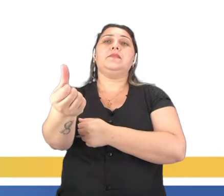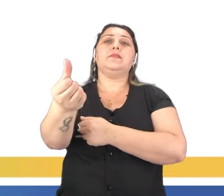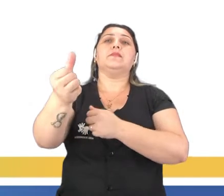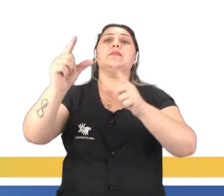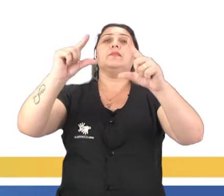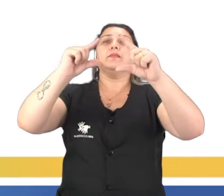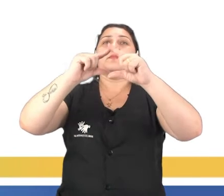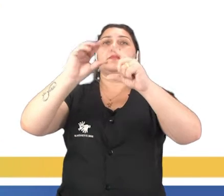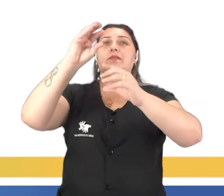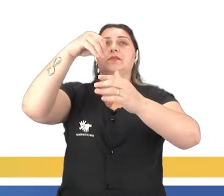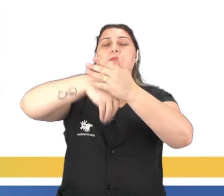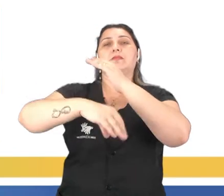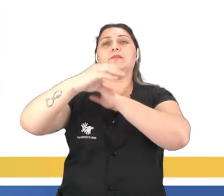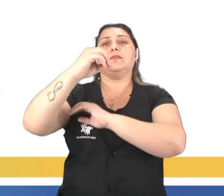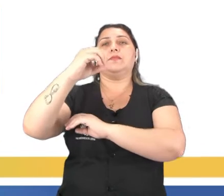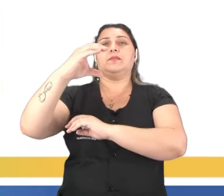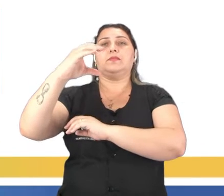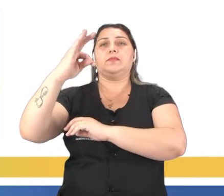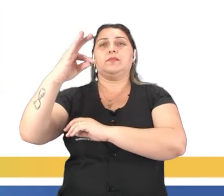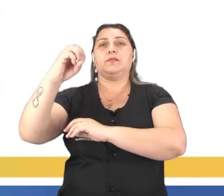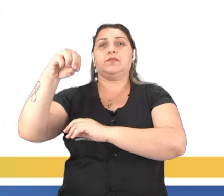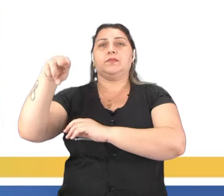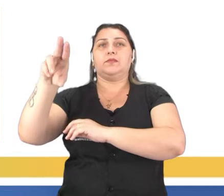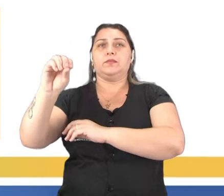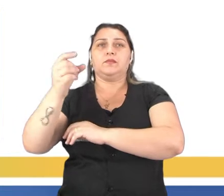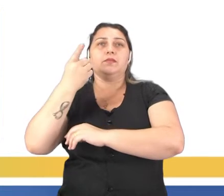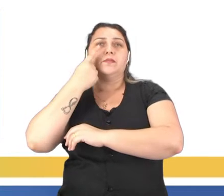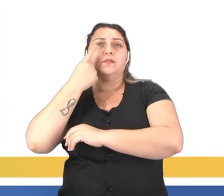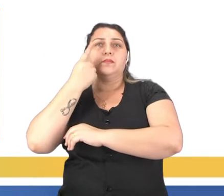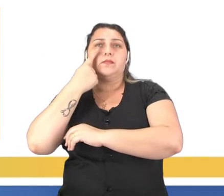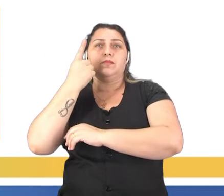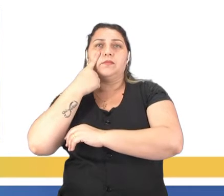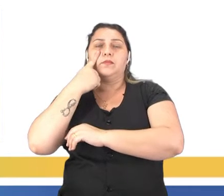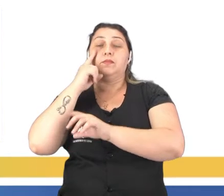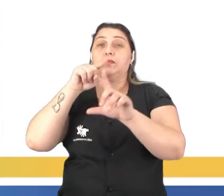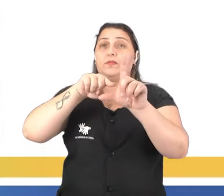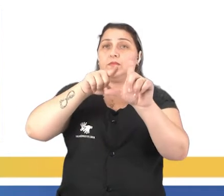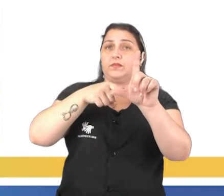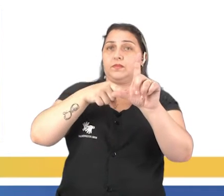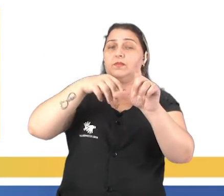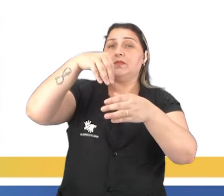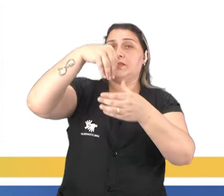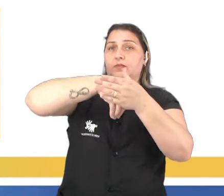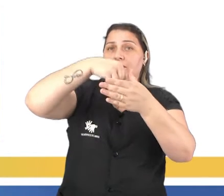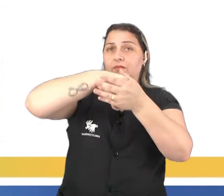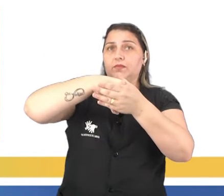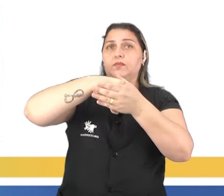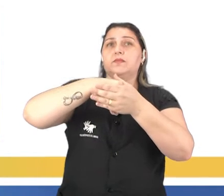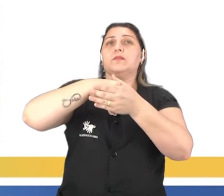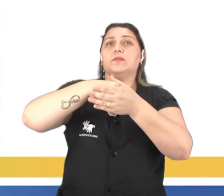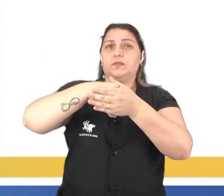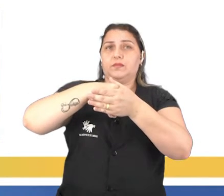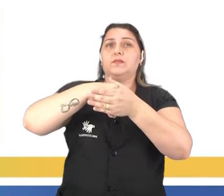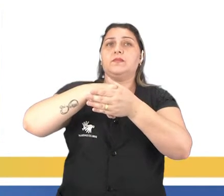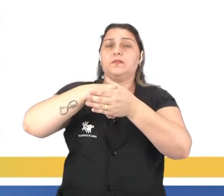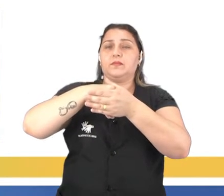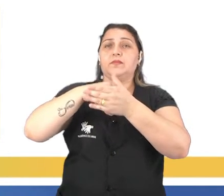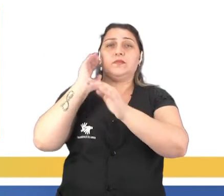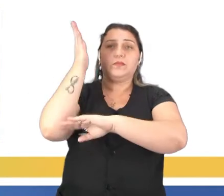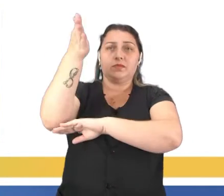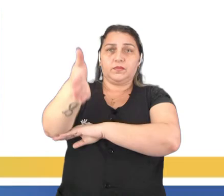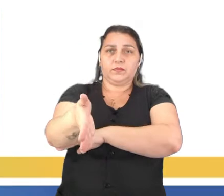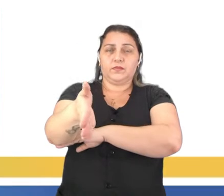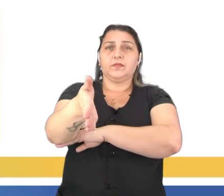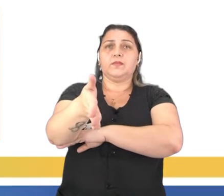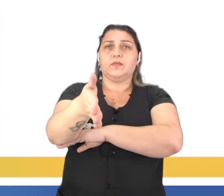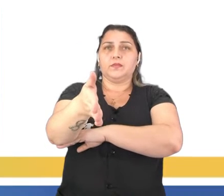triângulos dentro desse octógono. Então, note que todos os ângulos internos do octógono, né, estão diretamente